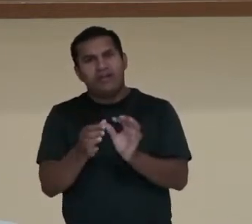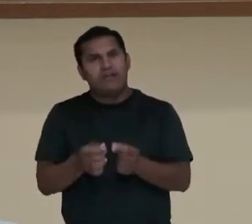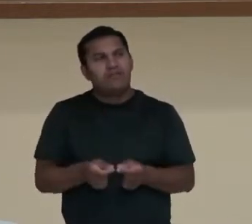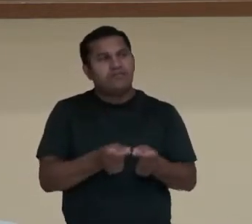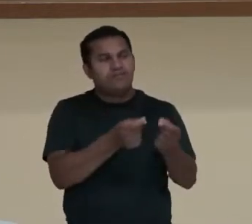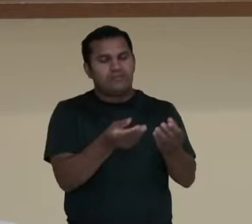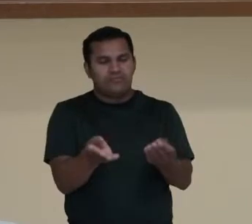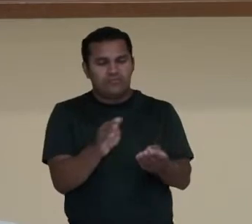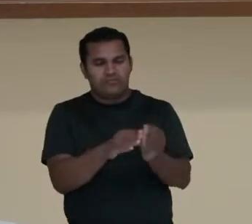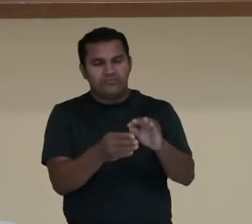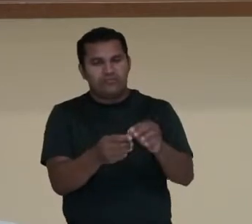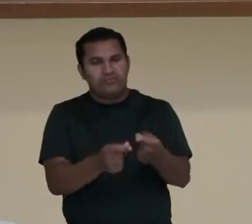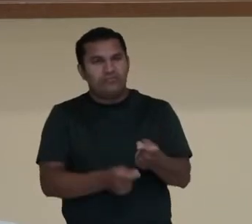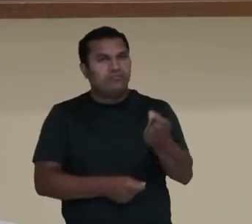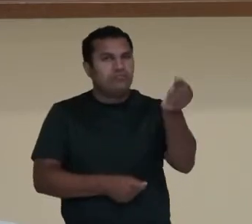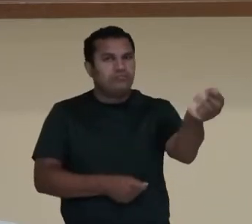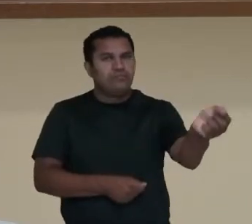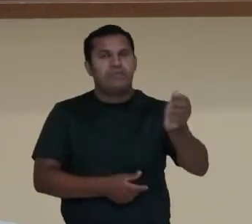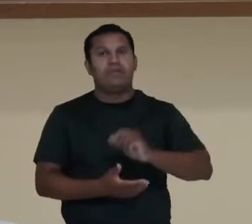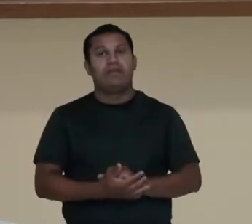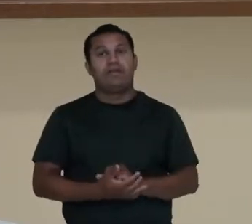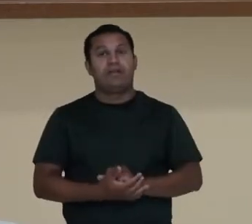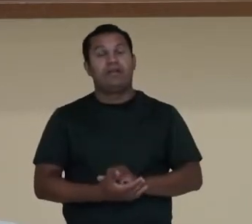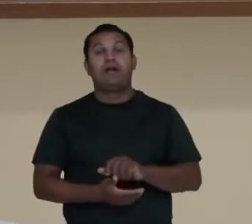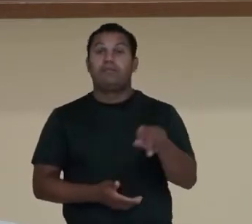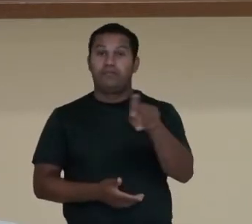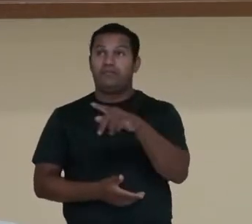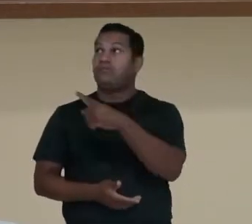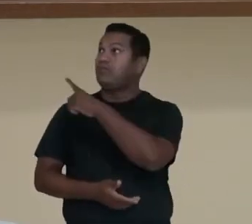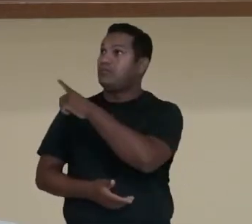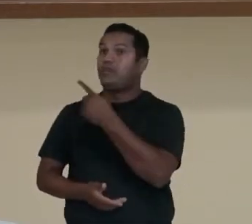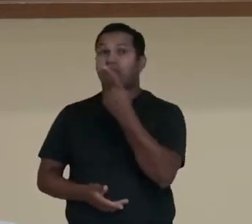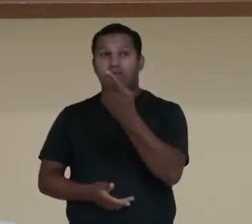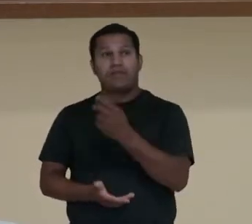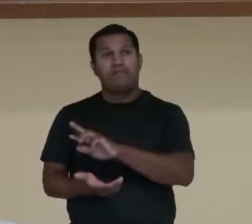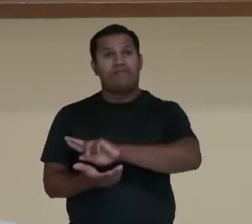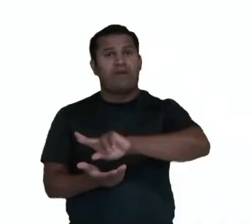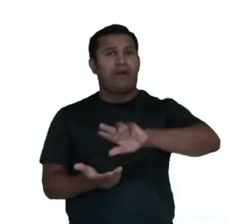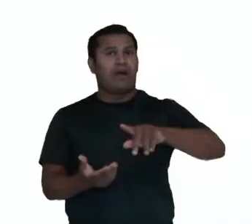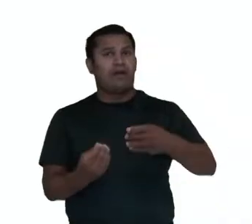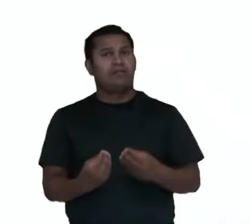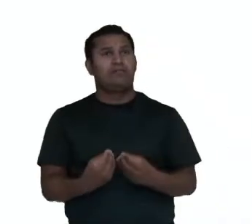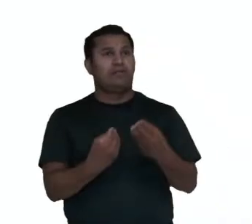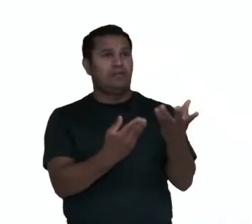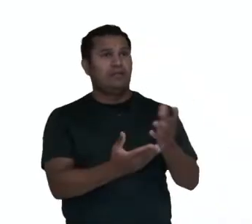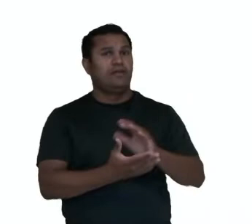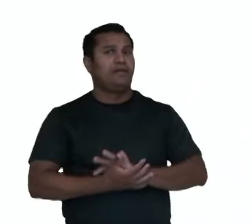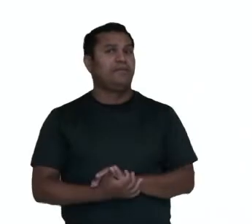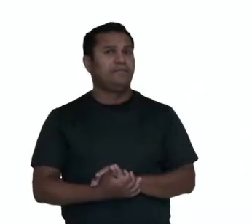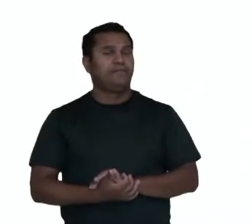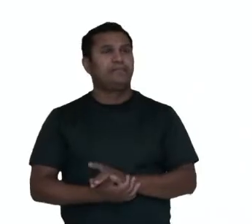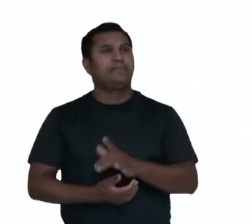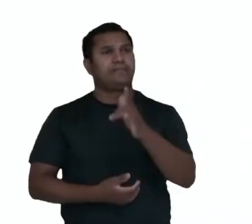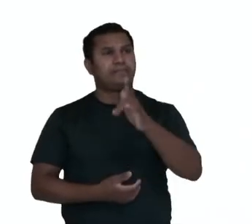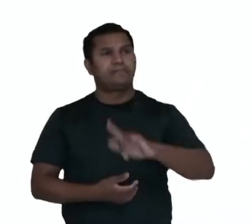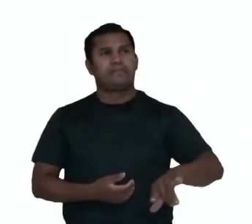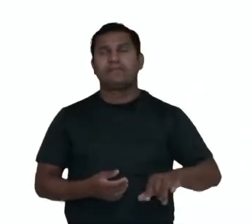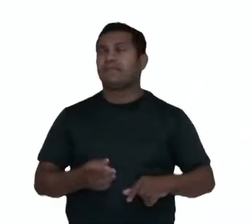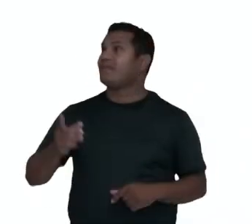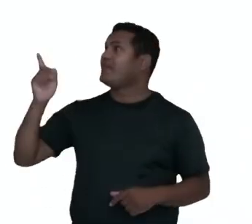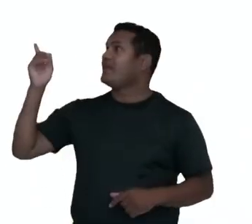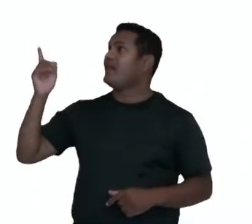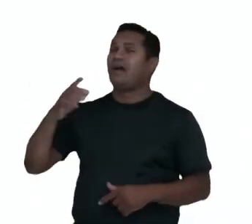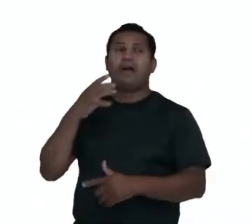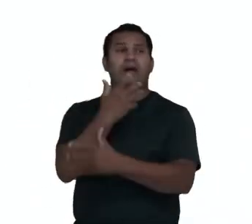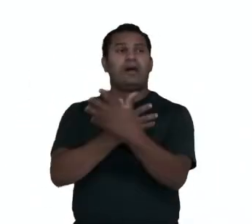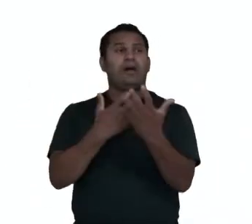um poema de Sérgio Caparelli chamado Palavras de Amor? Se te chamo, baby, você nem liga.